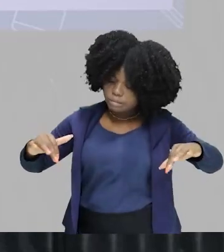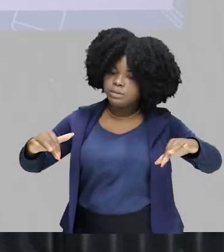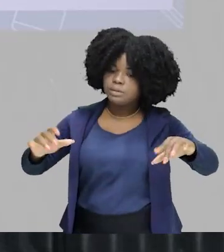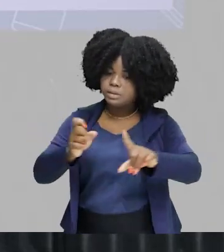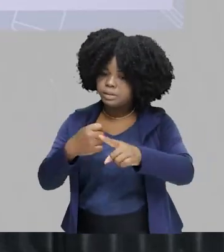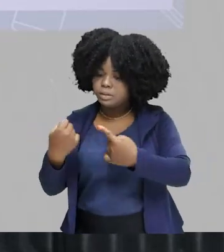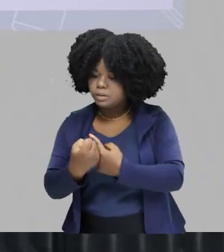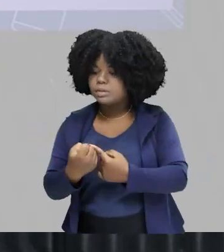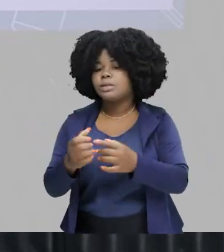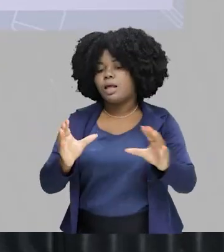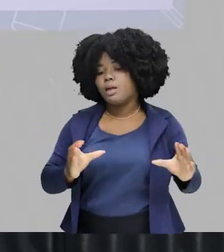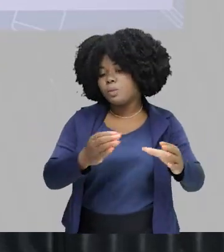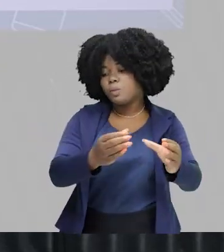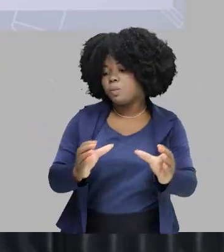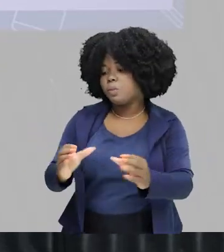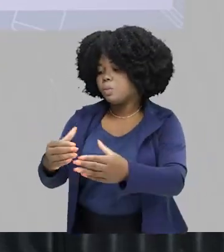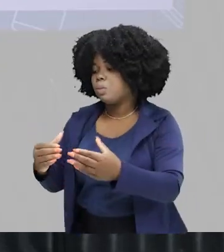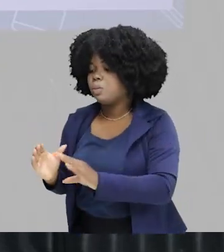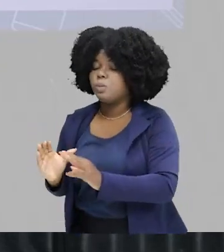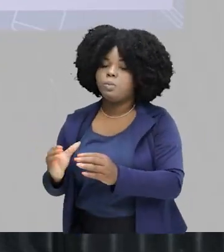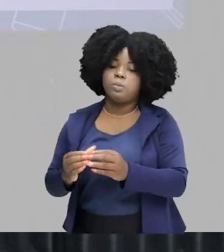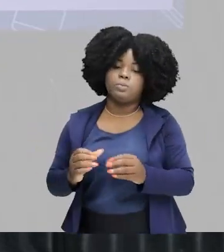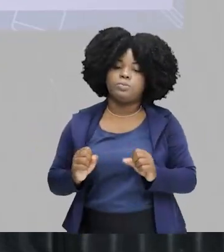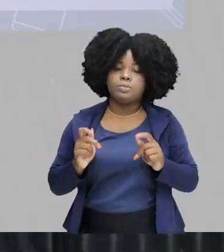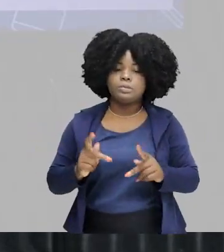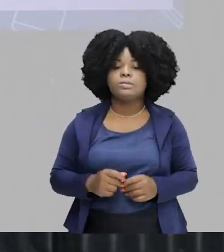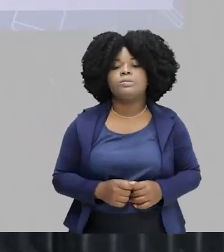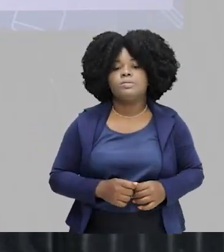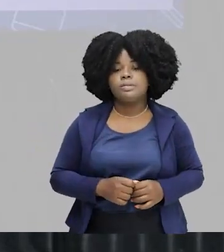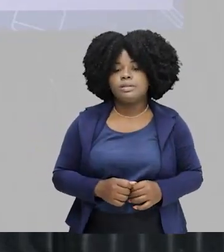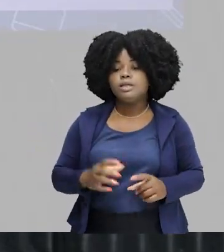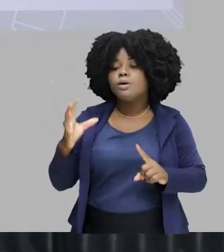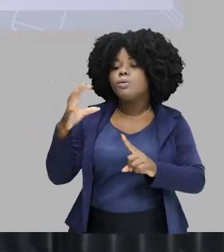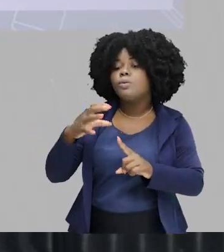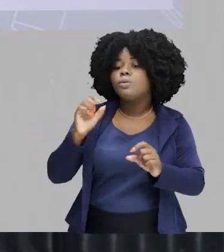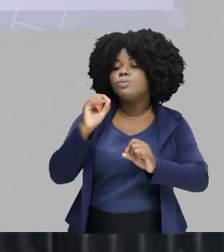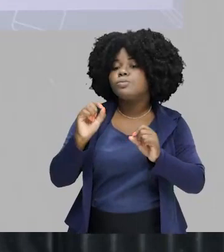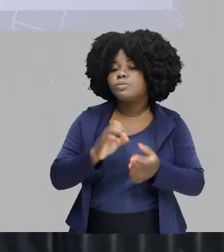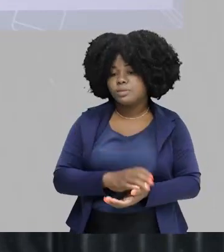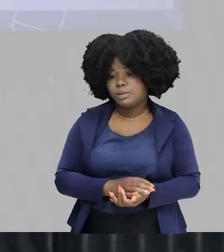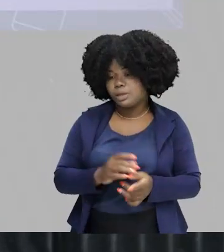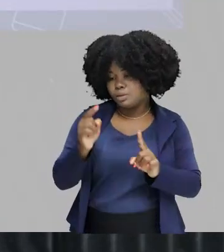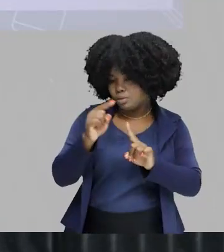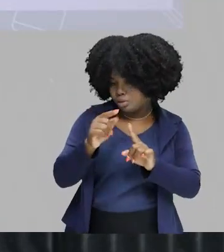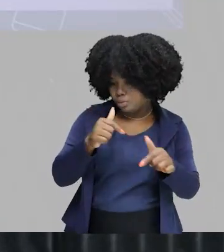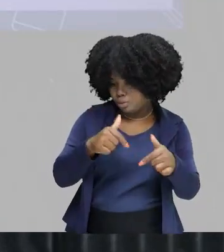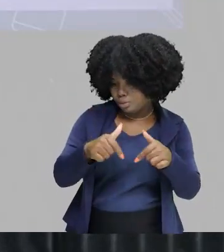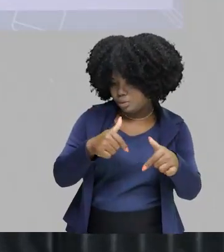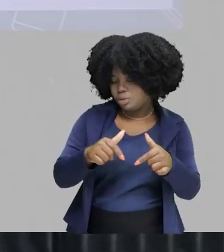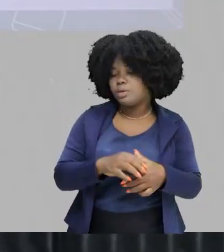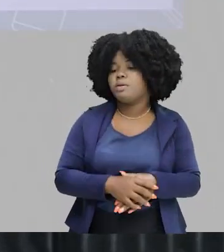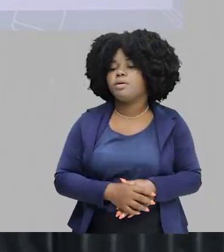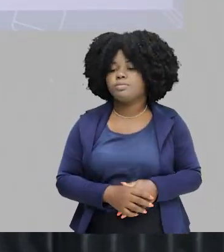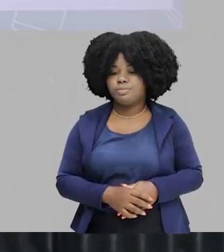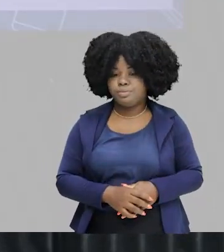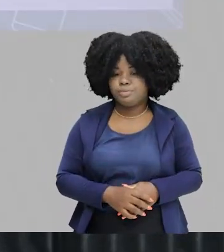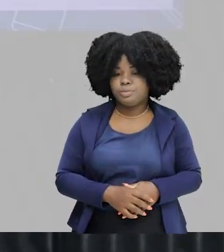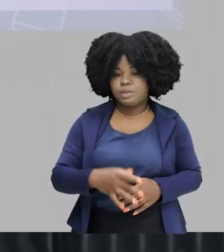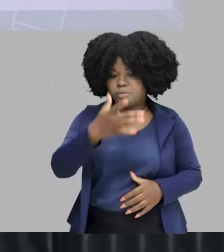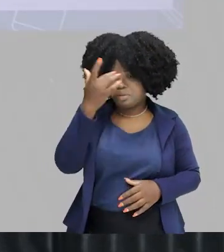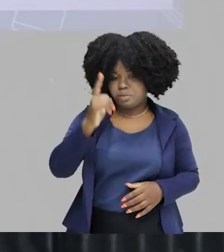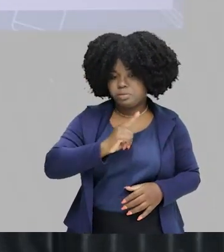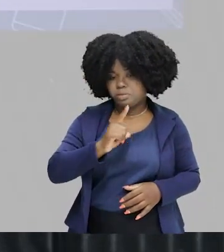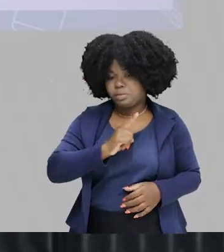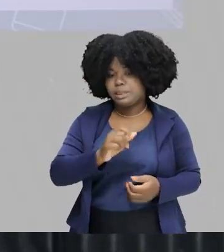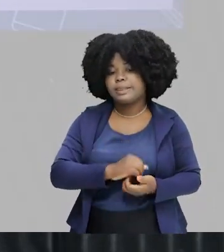em camadas. E aí, segundo Weber, o que influencia isso é o tipo de trabalho, a ocupação que o indivíduo tem,